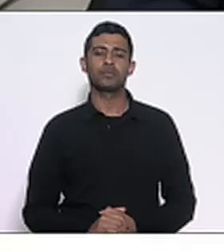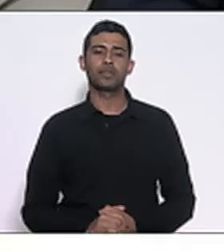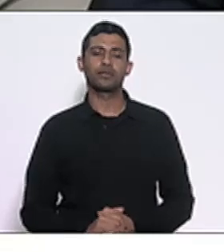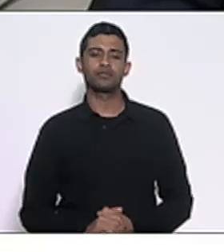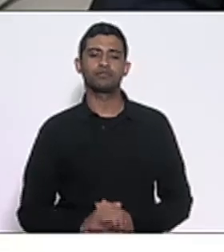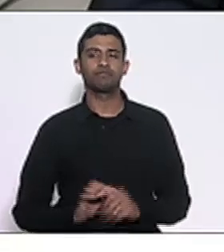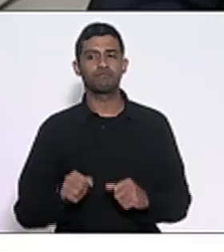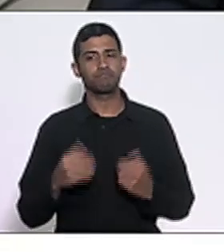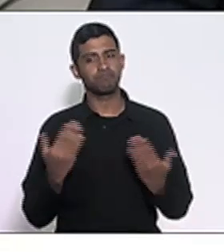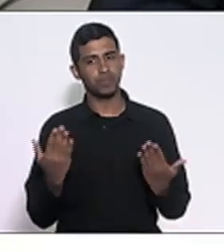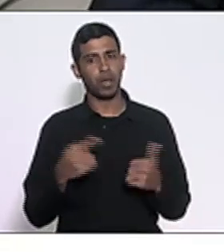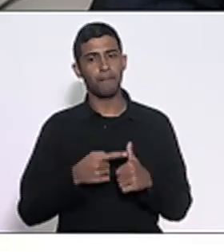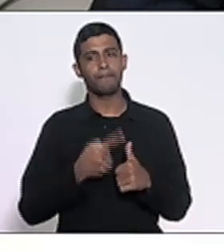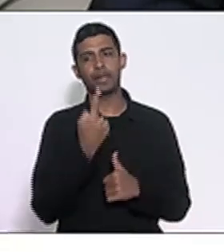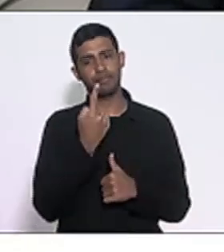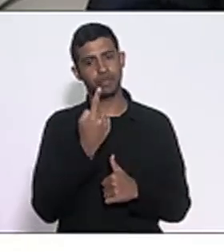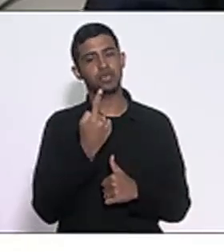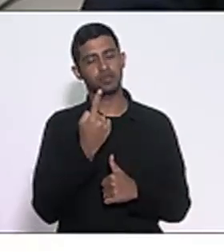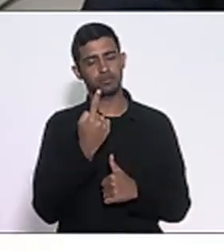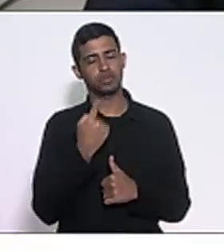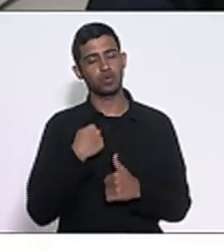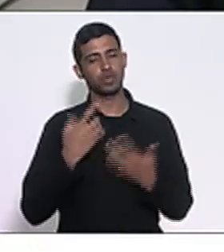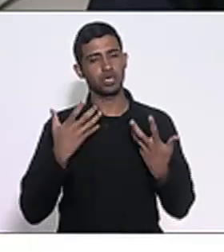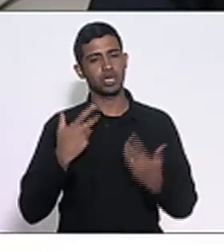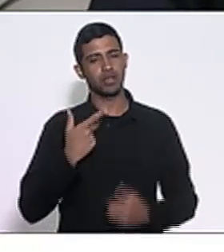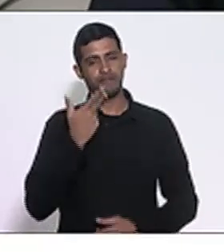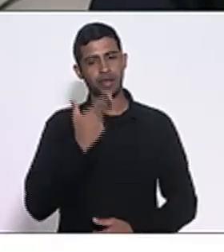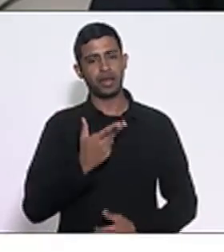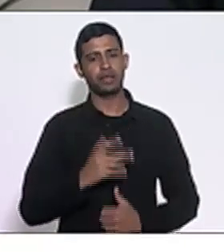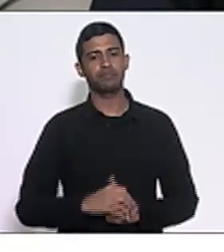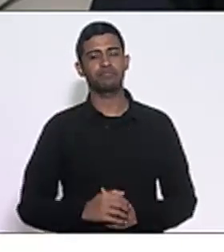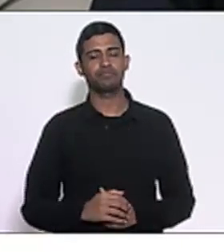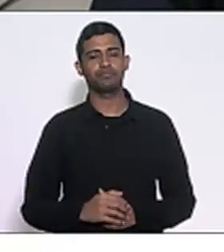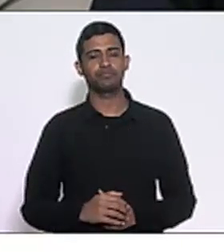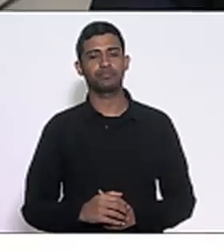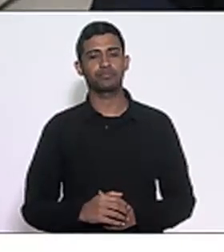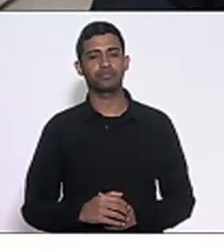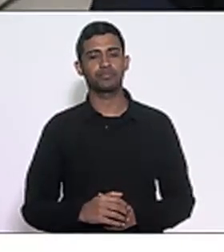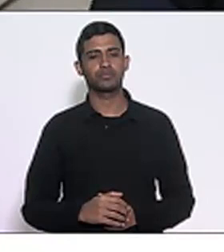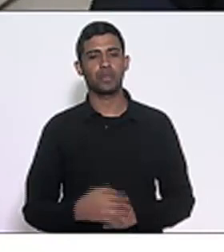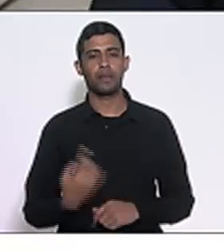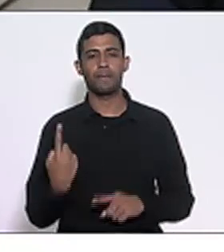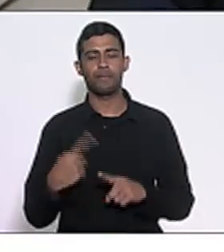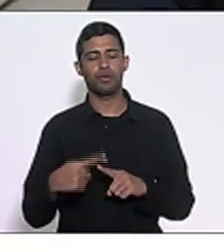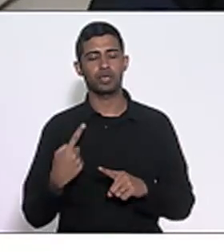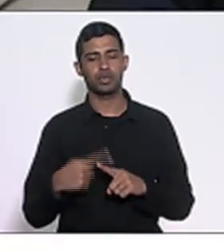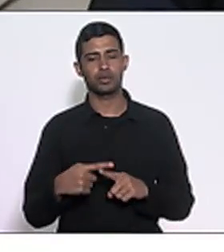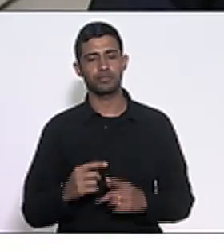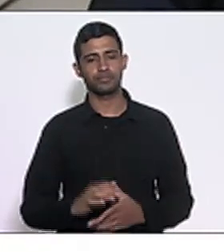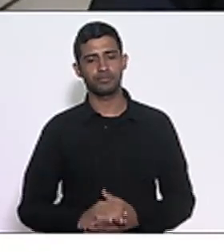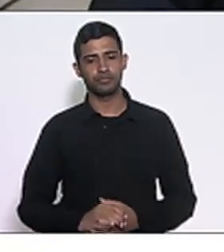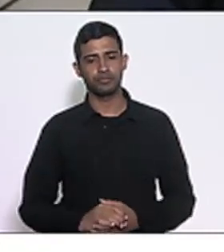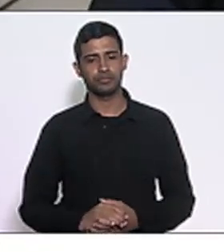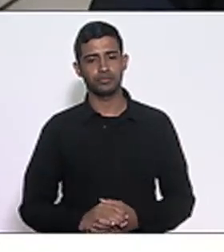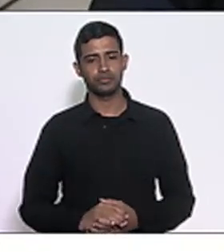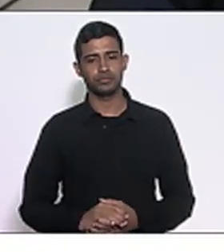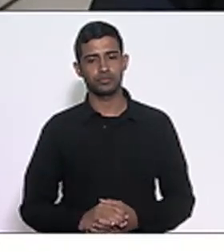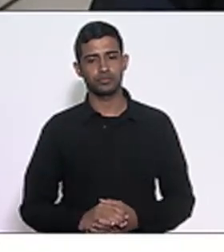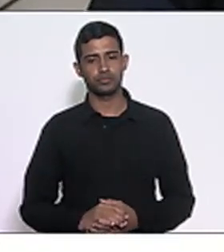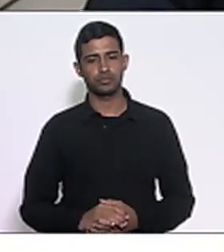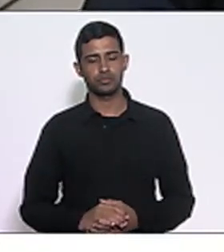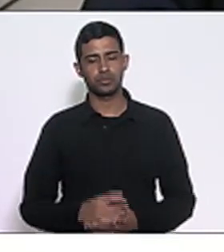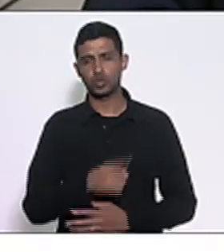Então, essa é a primeira colocação que eu queria fazer aqui, porque, evidentemente, nós não